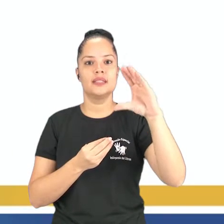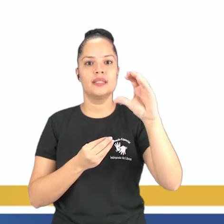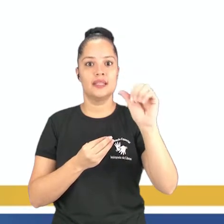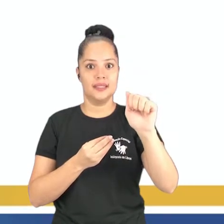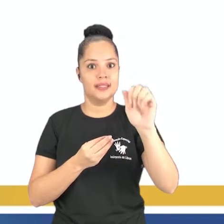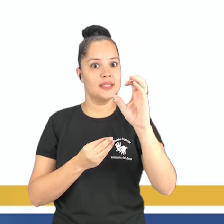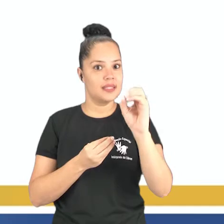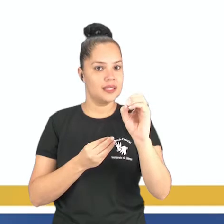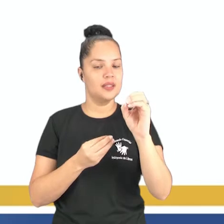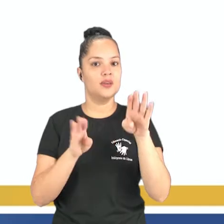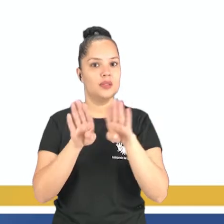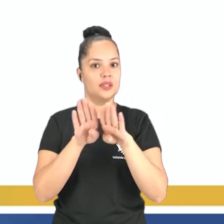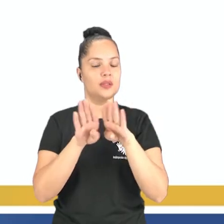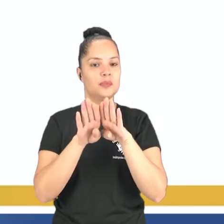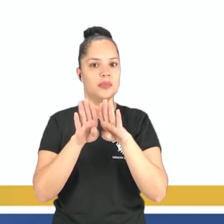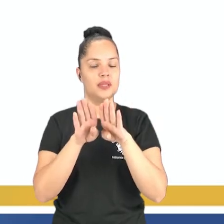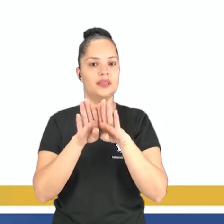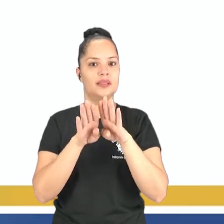translação.